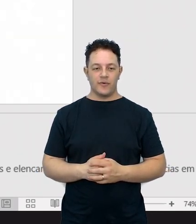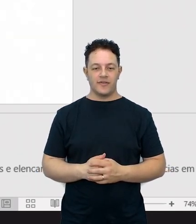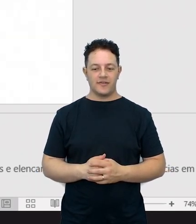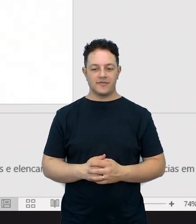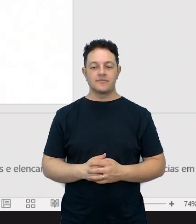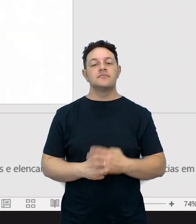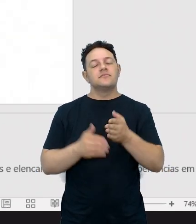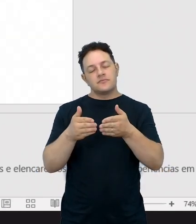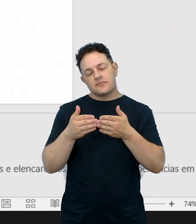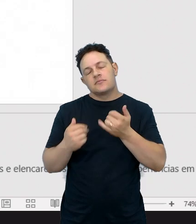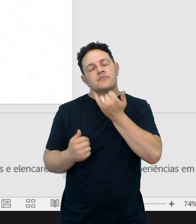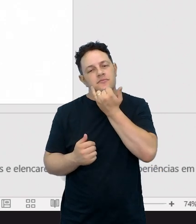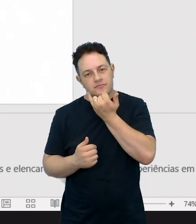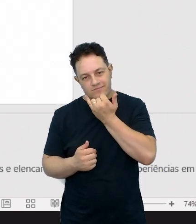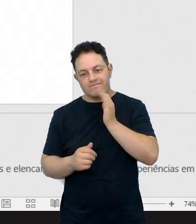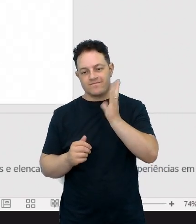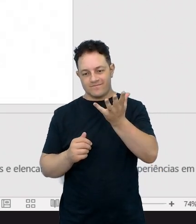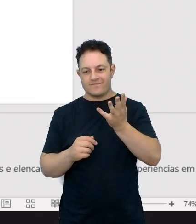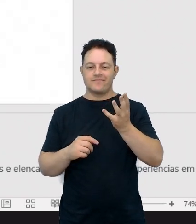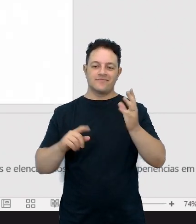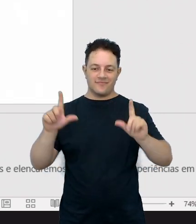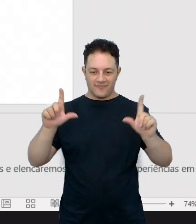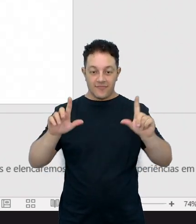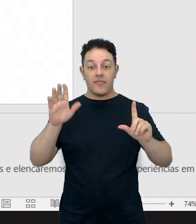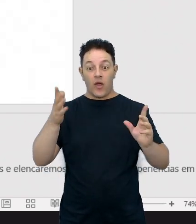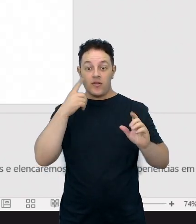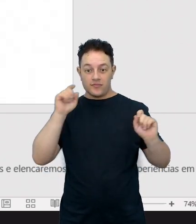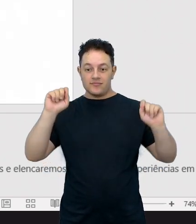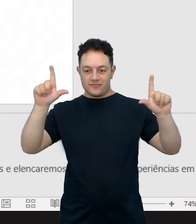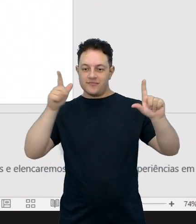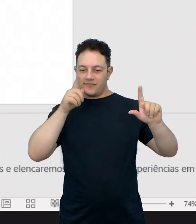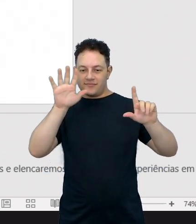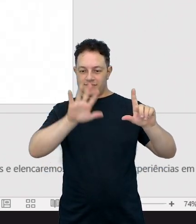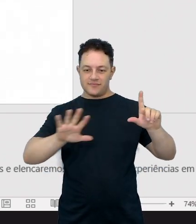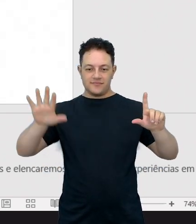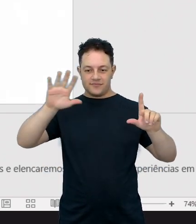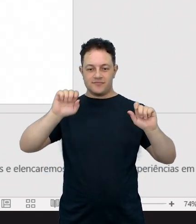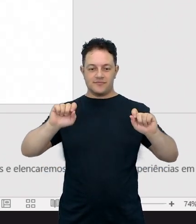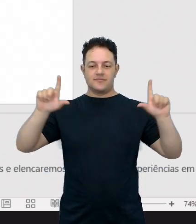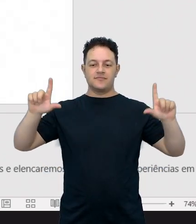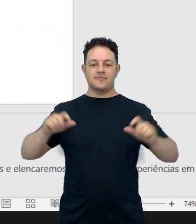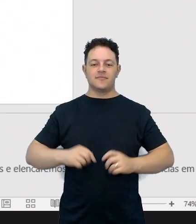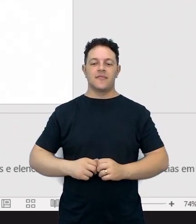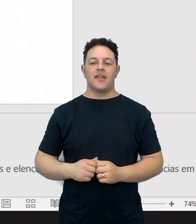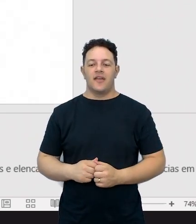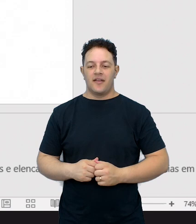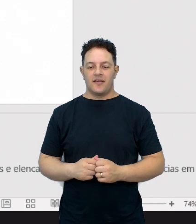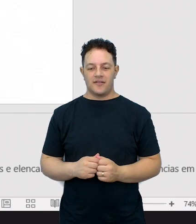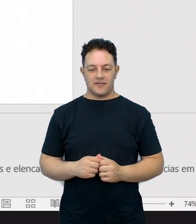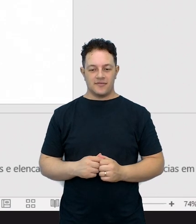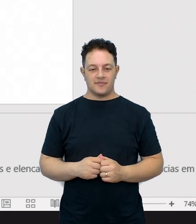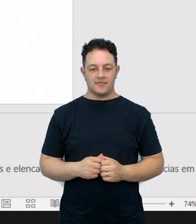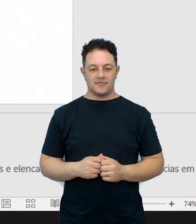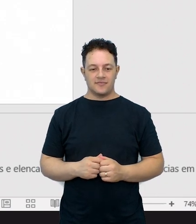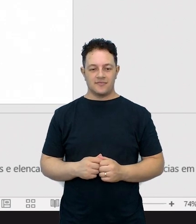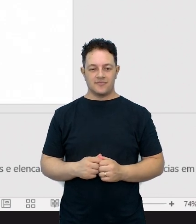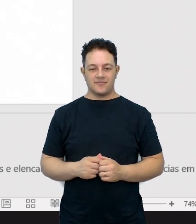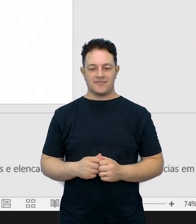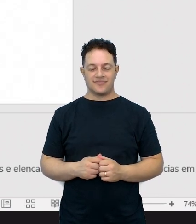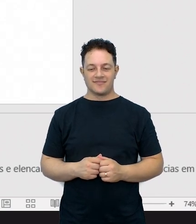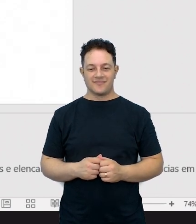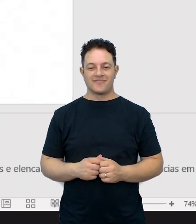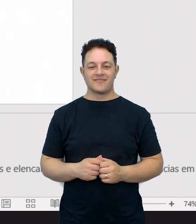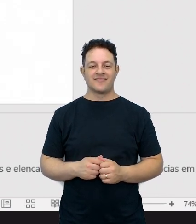Peço desculpas. Agora vocês já estão vendo a tela cheia, tá bom? O que o Bender fala, né? Segundo